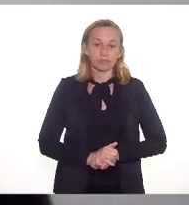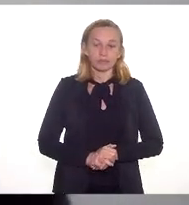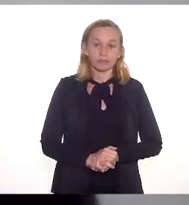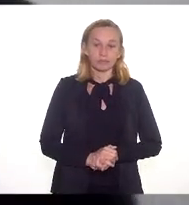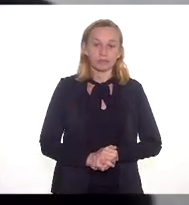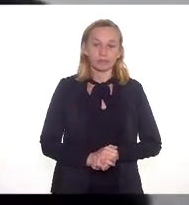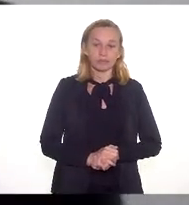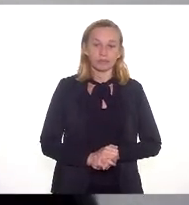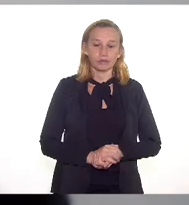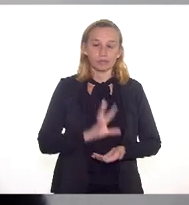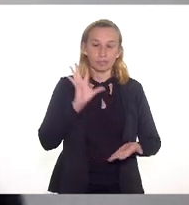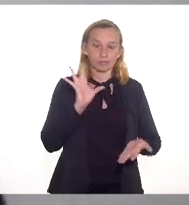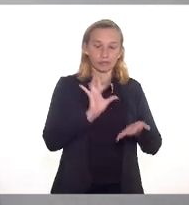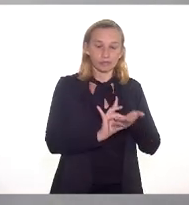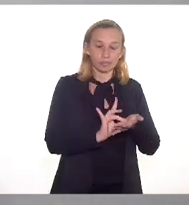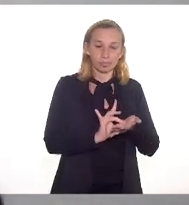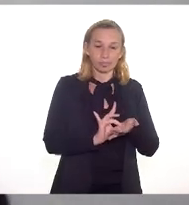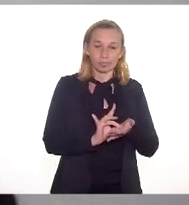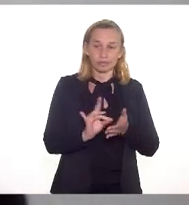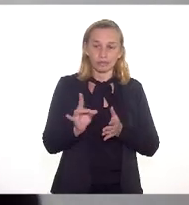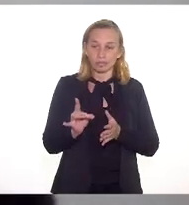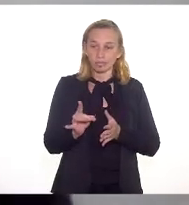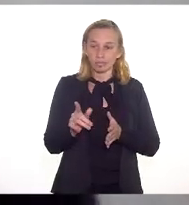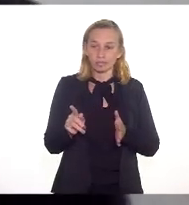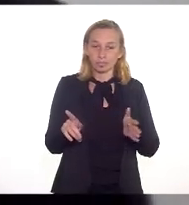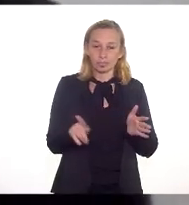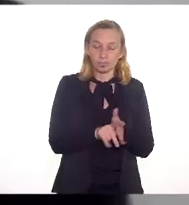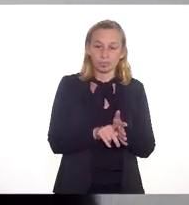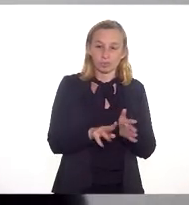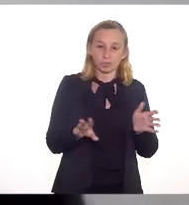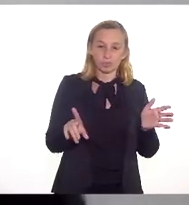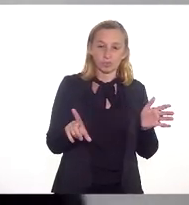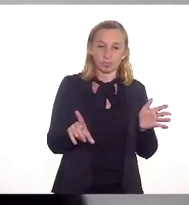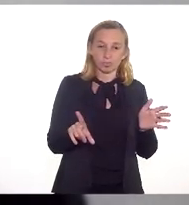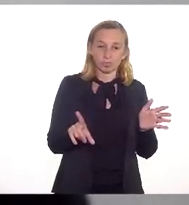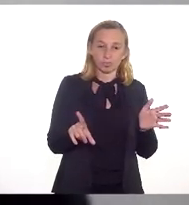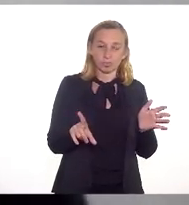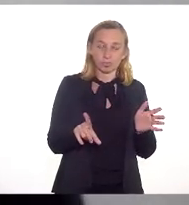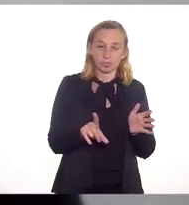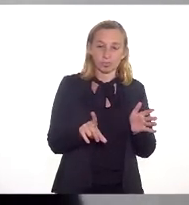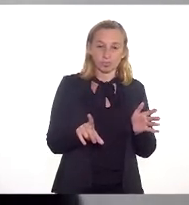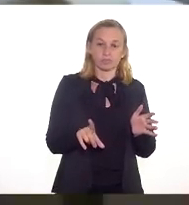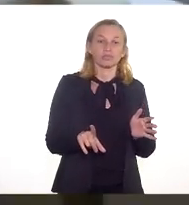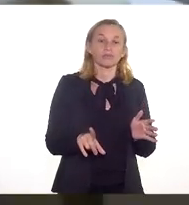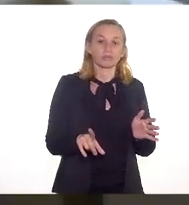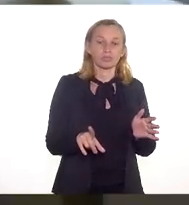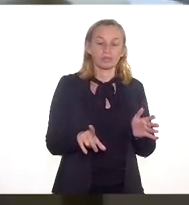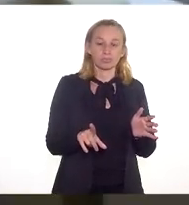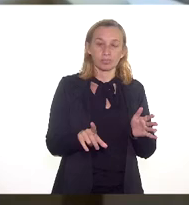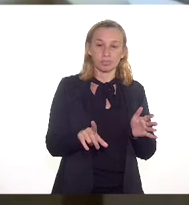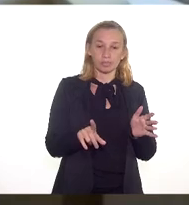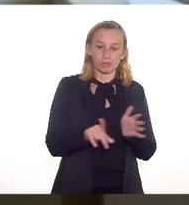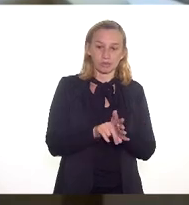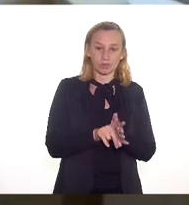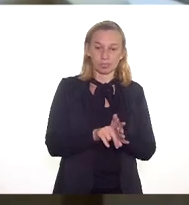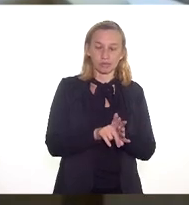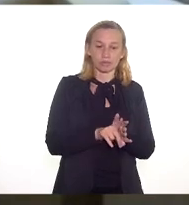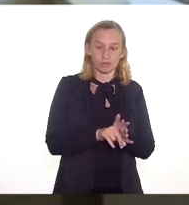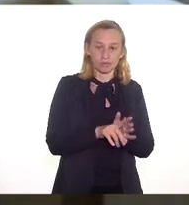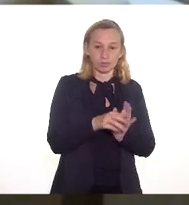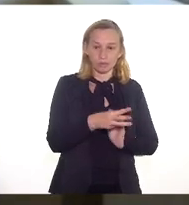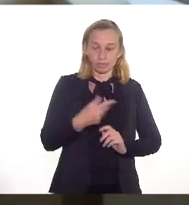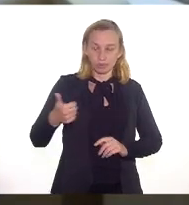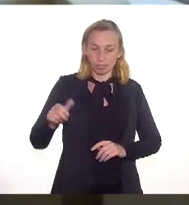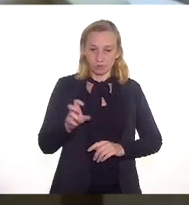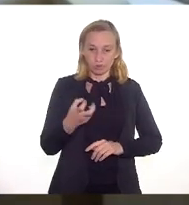pela anexação ao projeto de lei 904 de 2015. Em discussão. Senhor